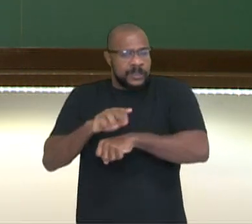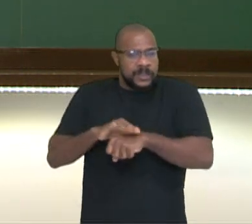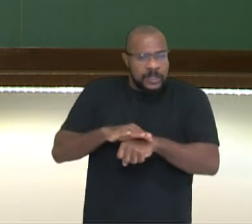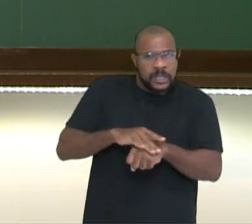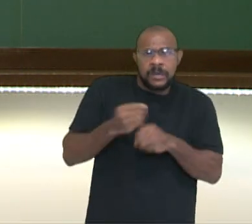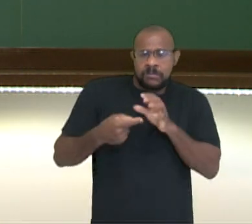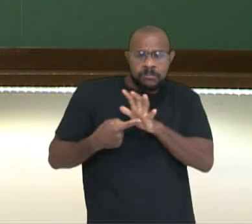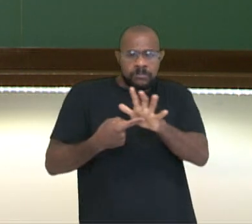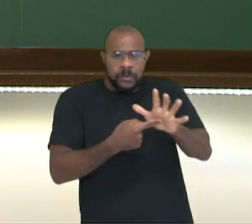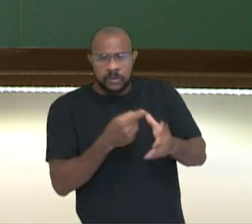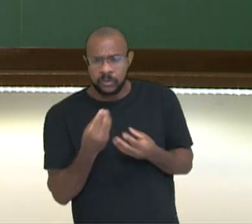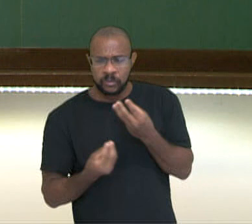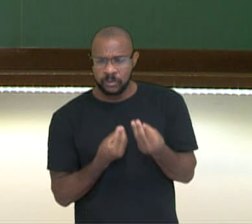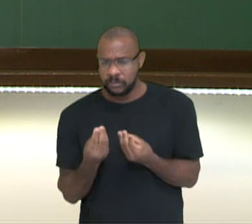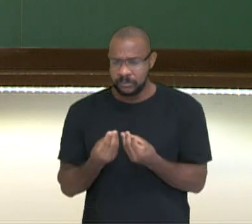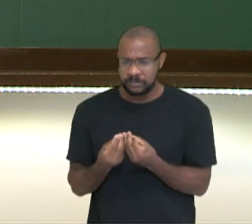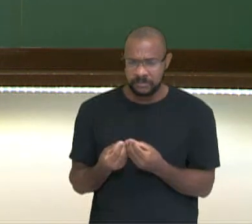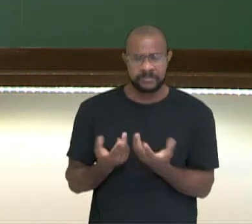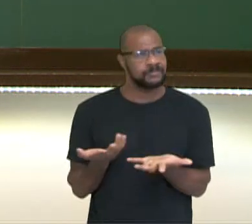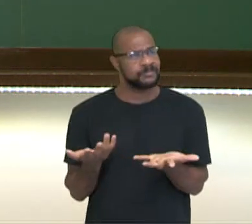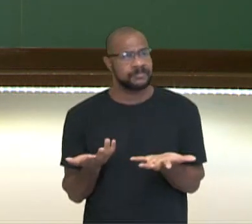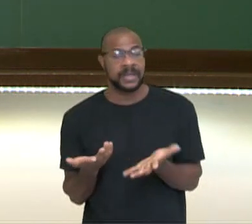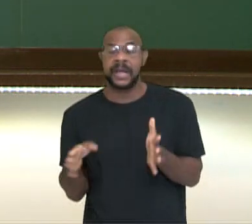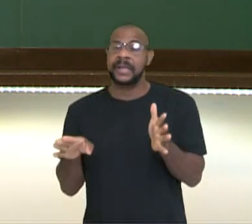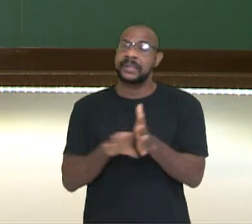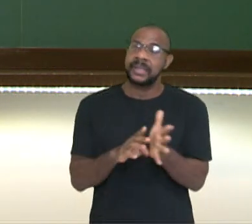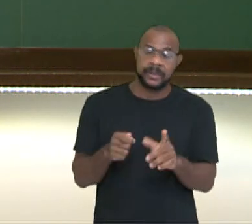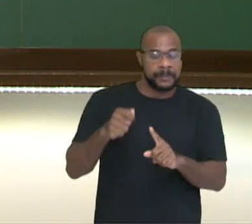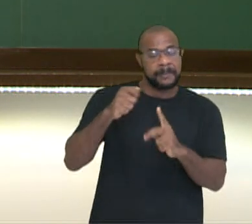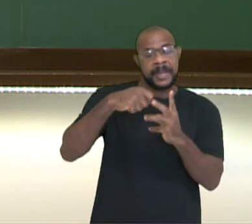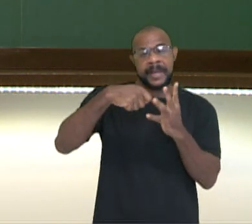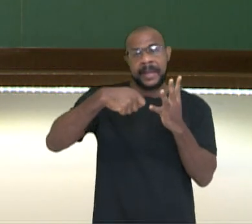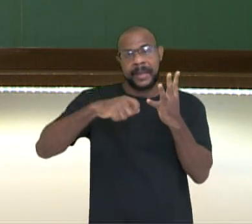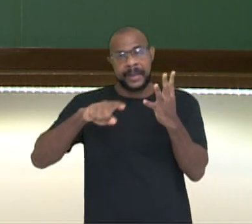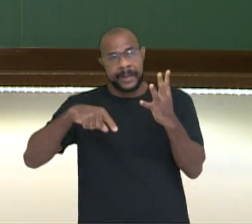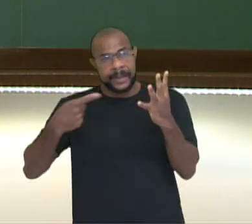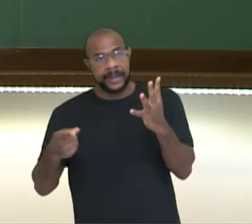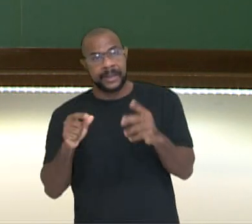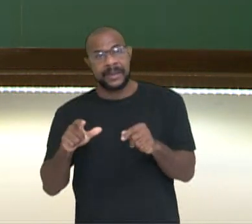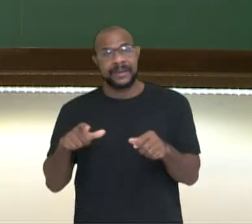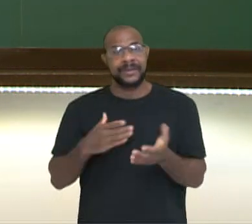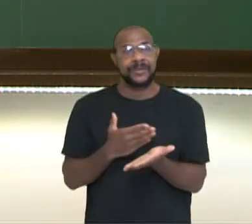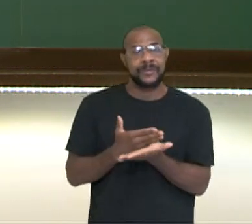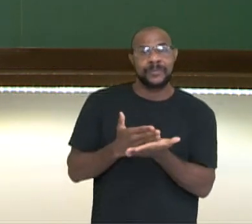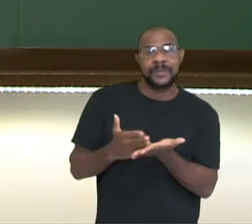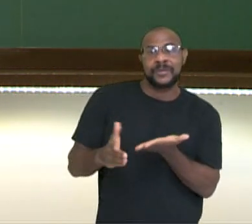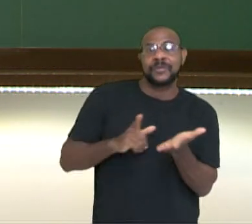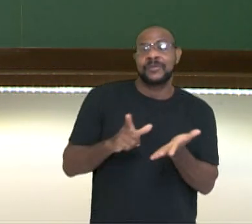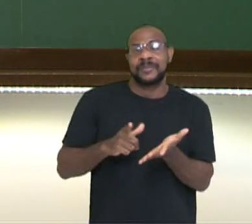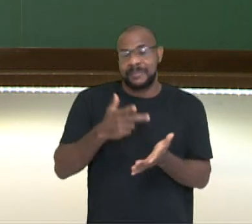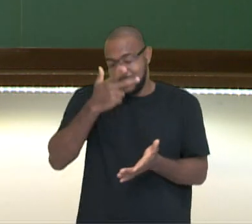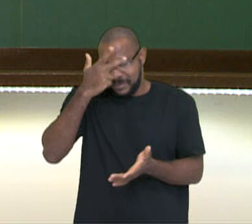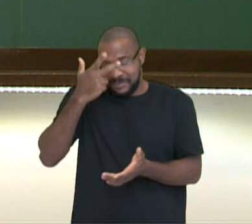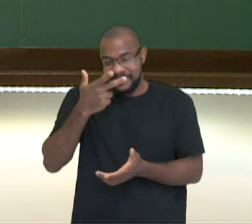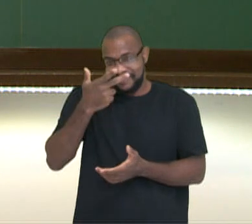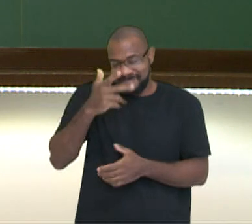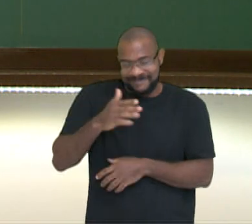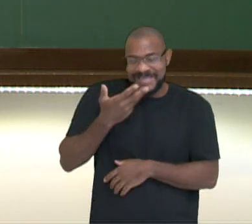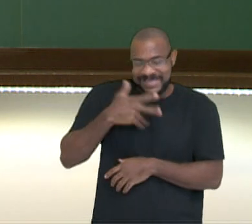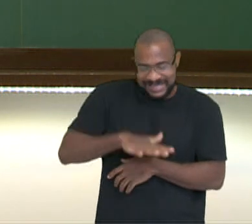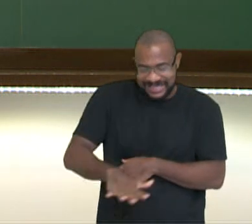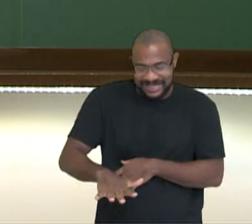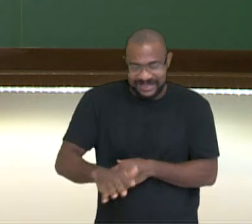gripezinha. Até que alguns meses depois começaram a surgir vários casos de crianças com